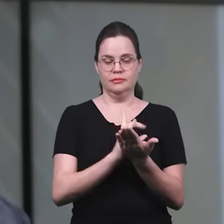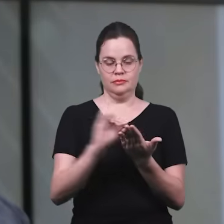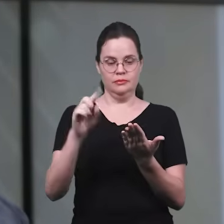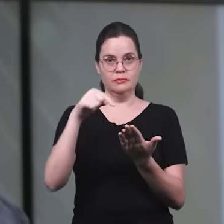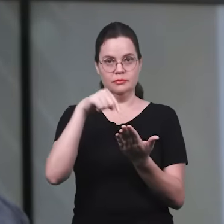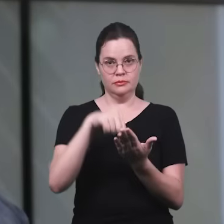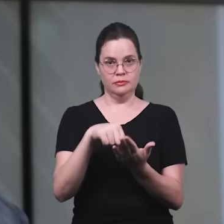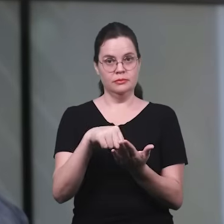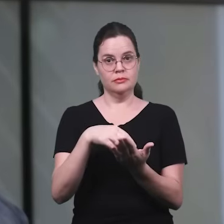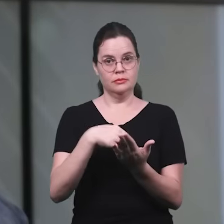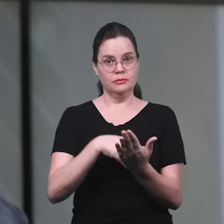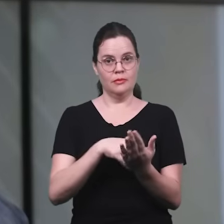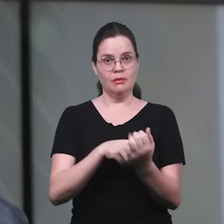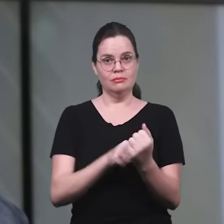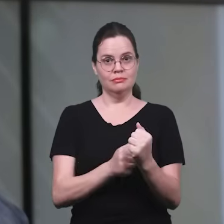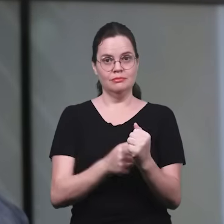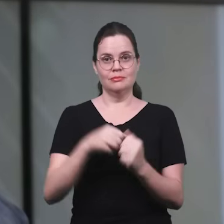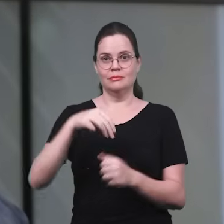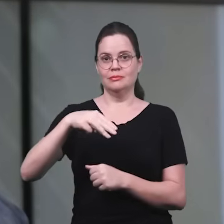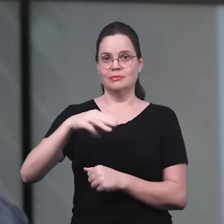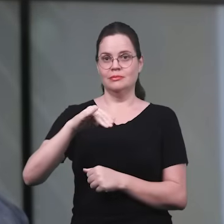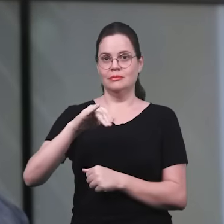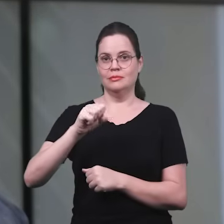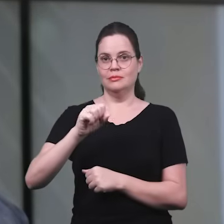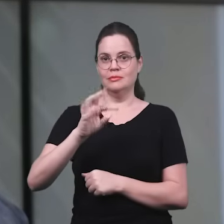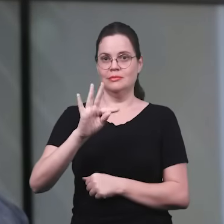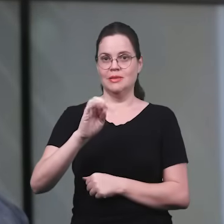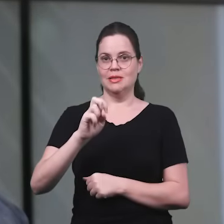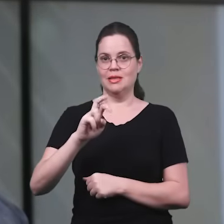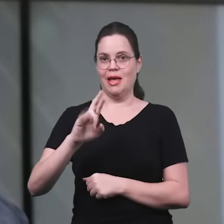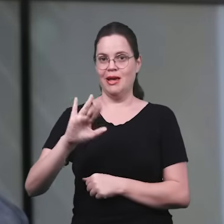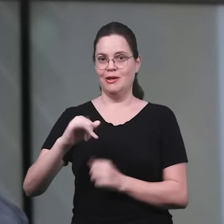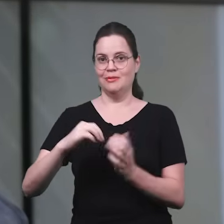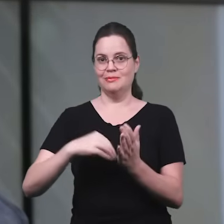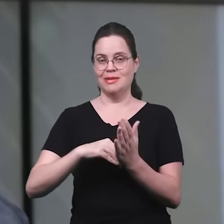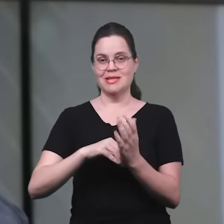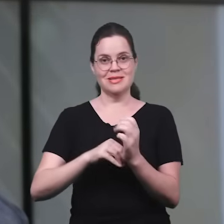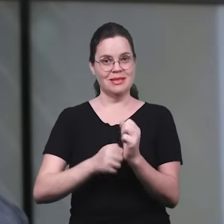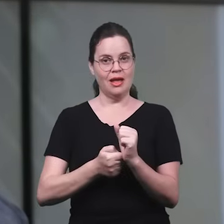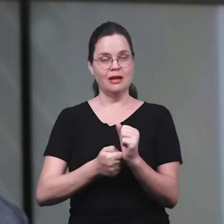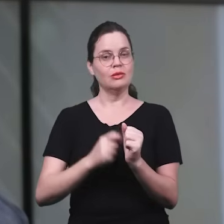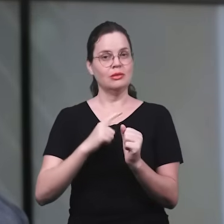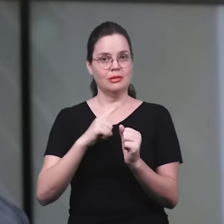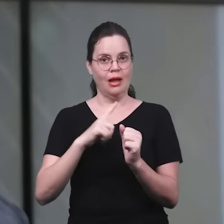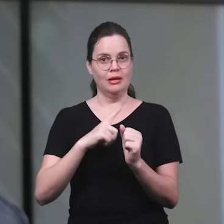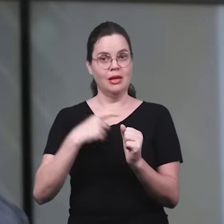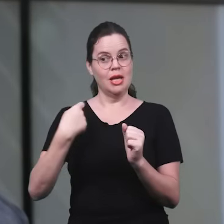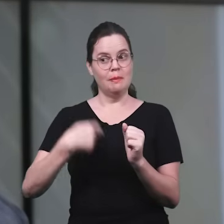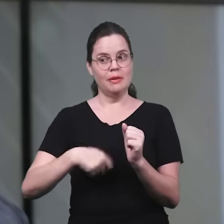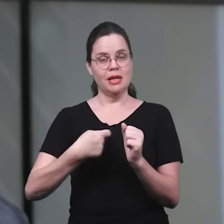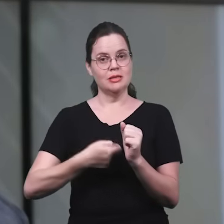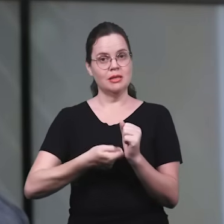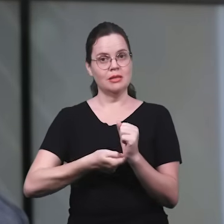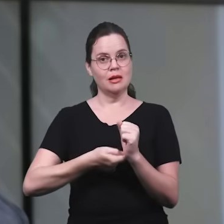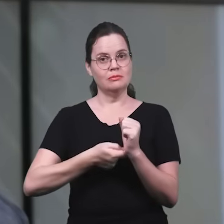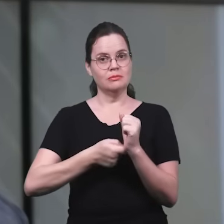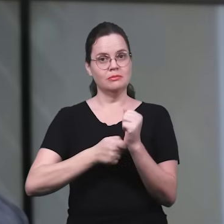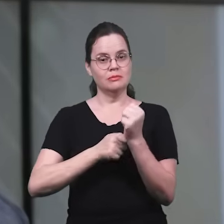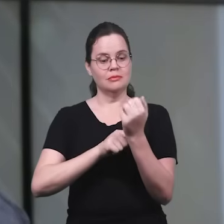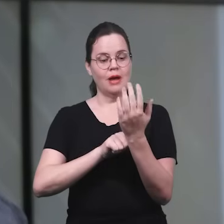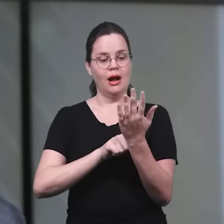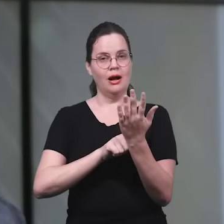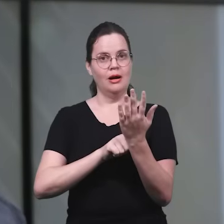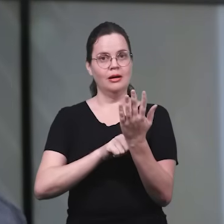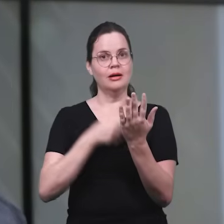mistério. E esse mistério, ele precisa de ser revelado. E para o